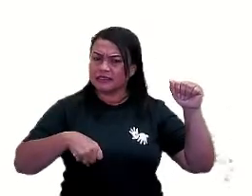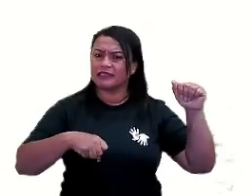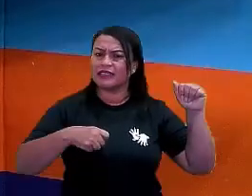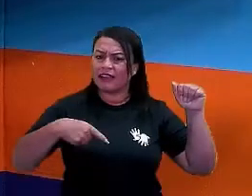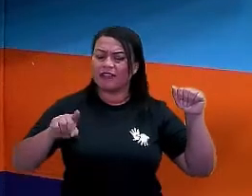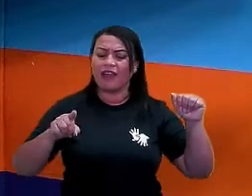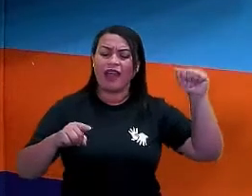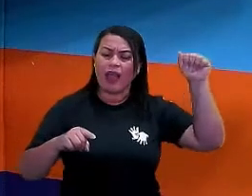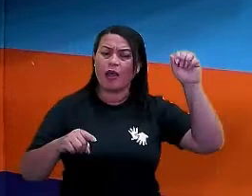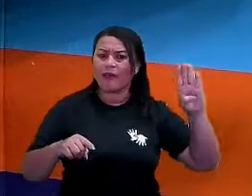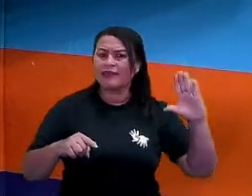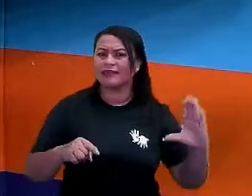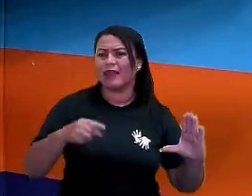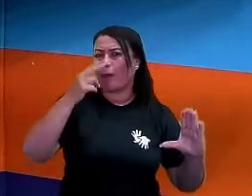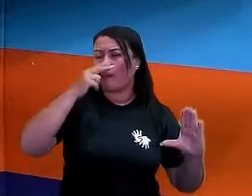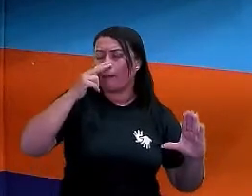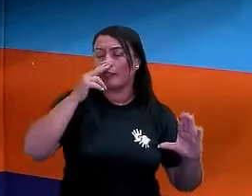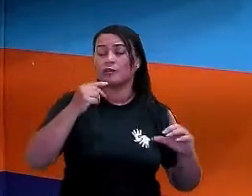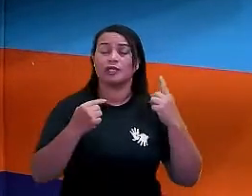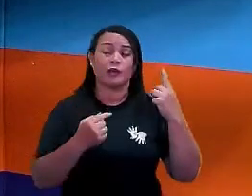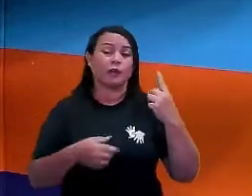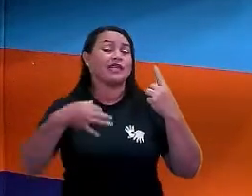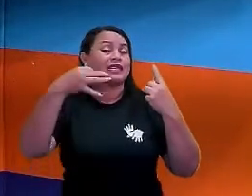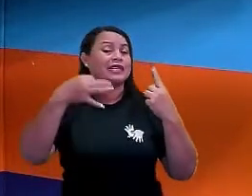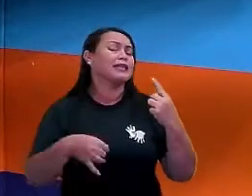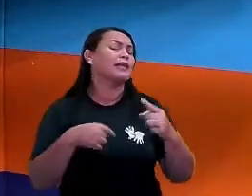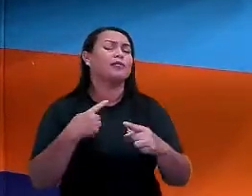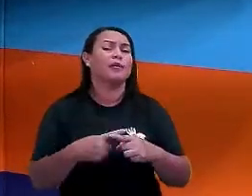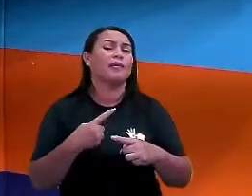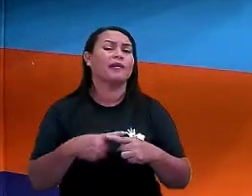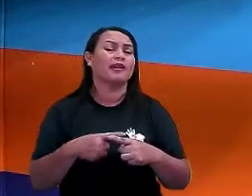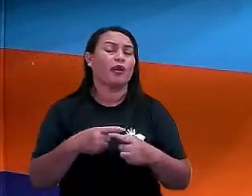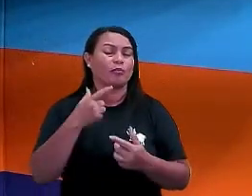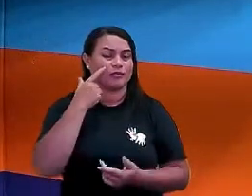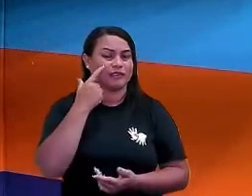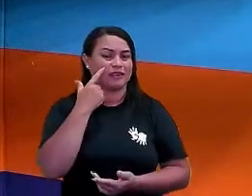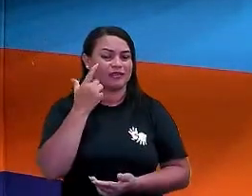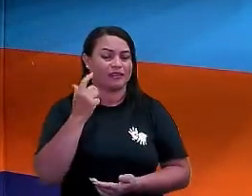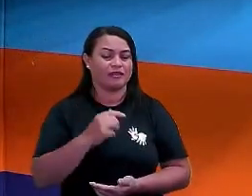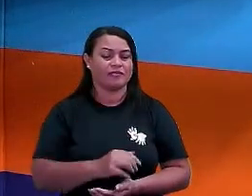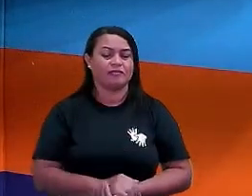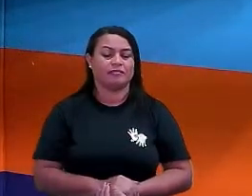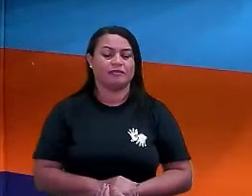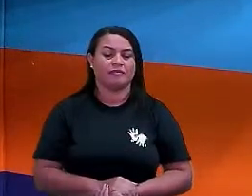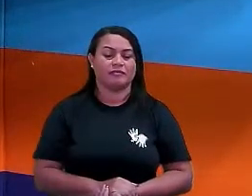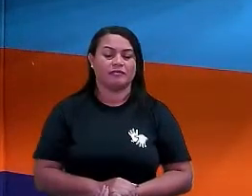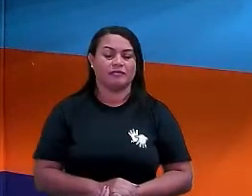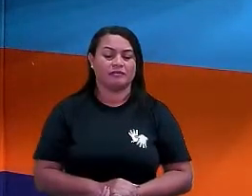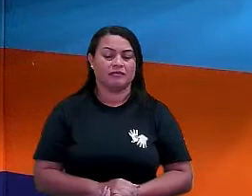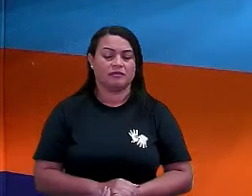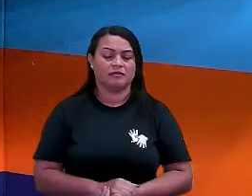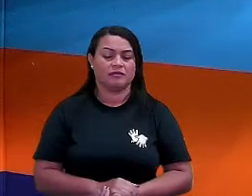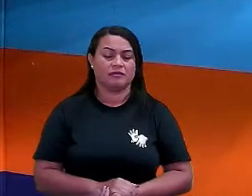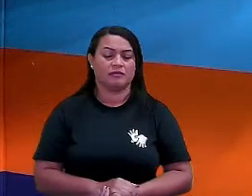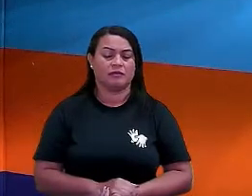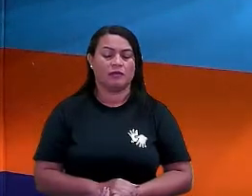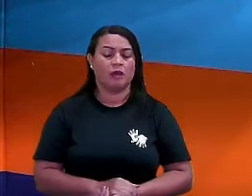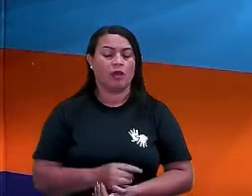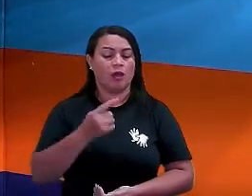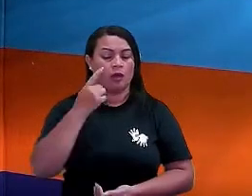vai. Porém, só uma é a certa. Por quê? Veja, este going. Se é